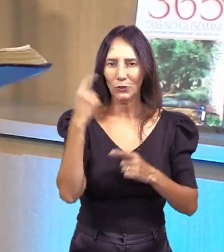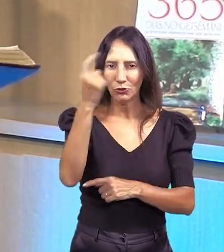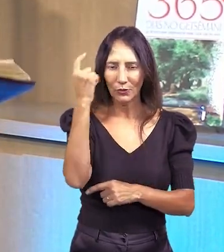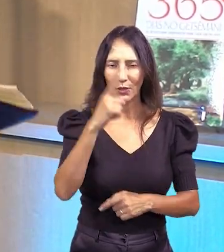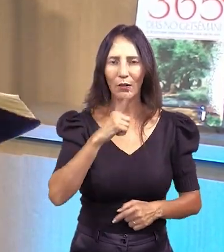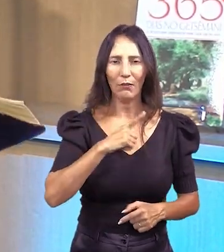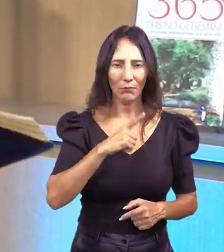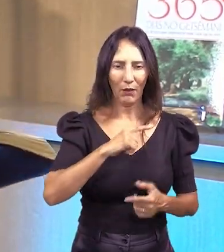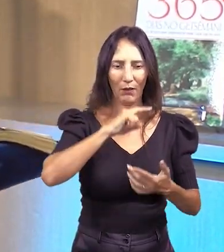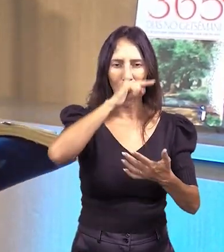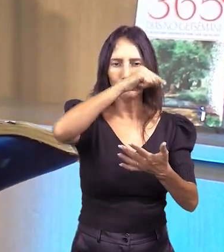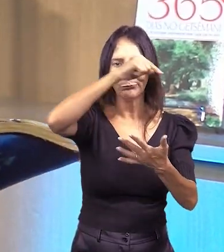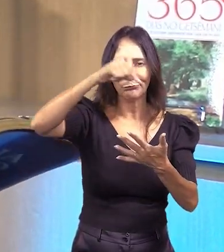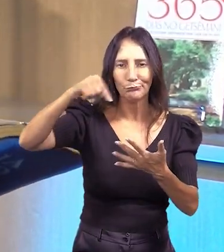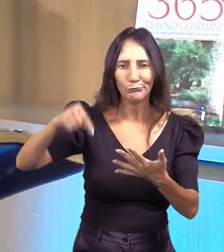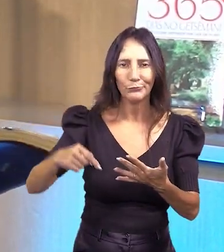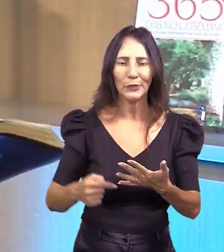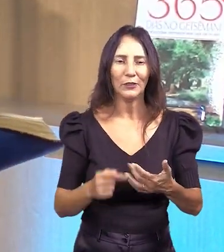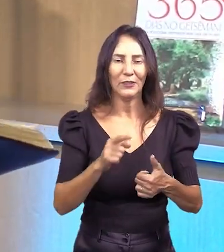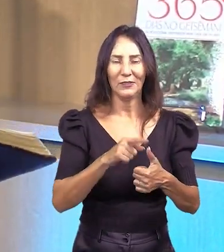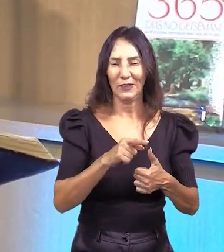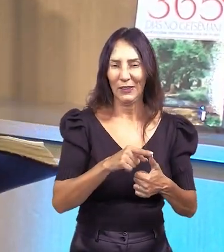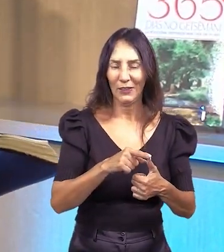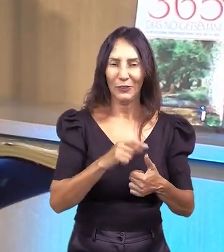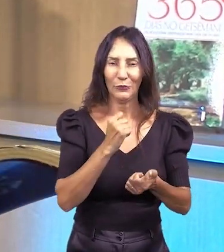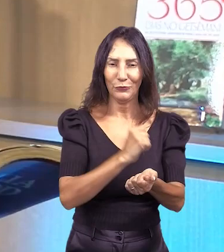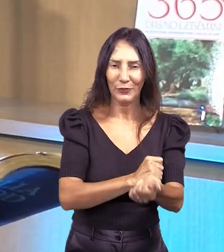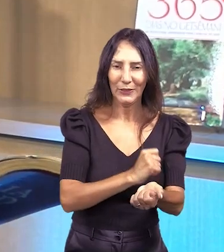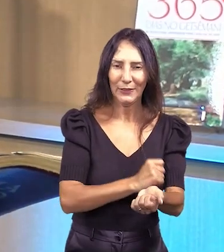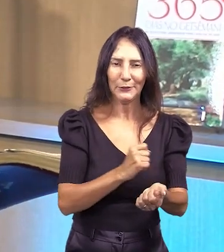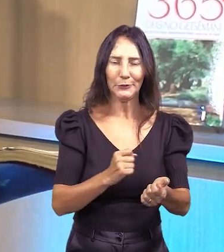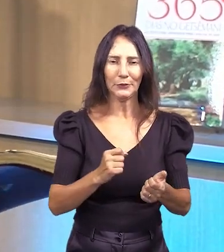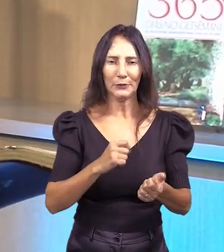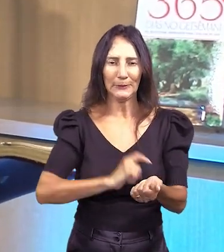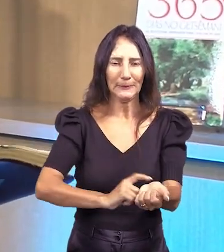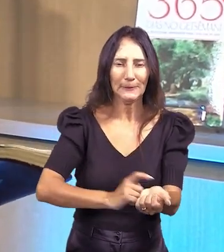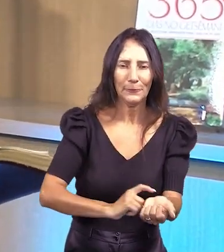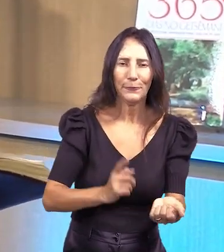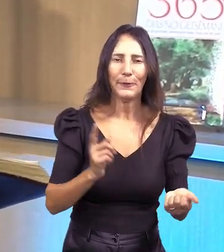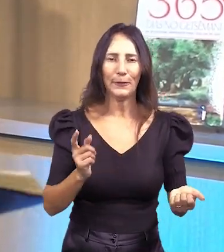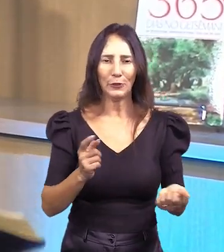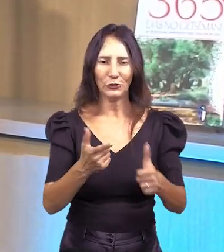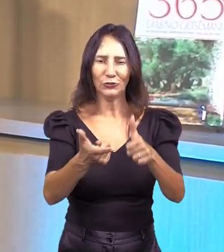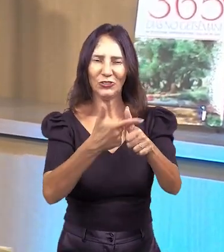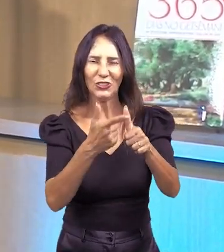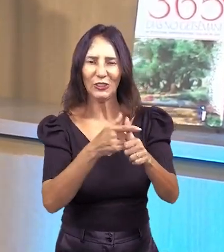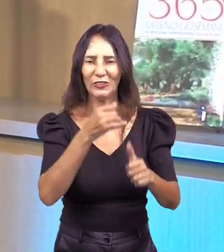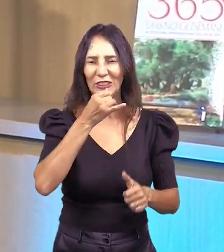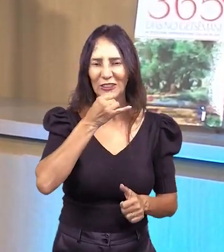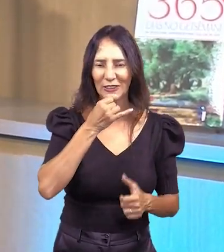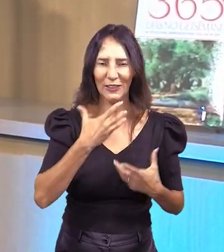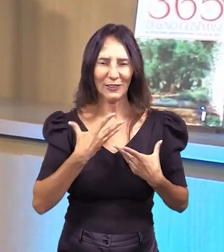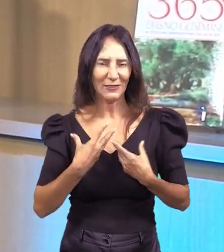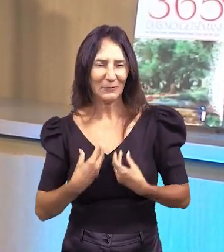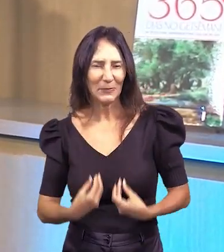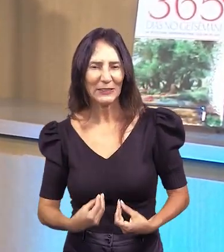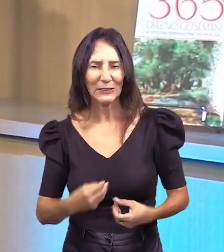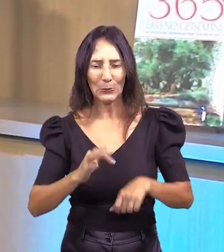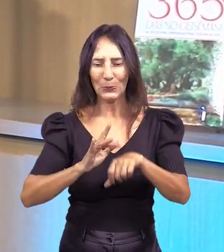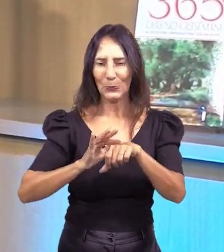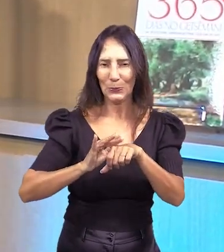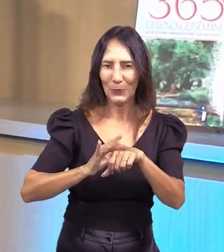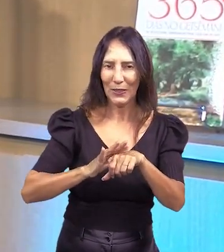gigantes estão aí. O gigante do vício, do temperamento, das dívidas, o gigante da tristeza,